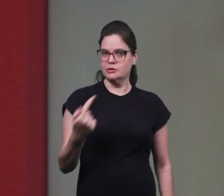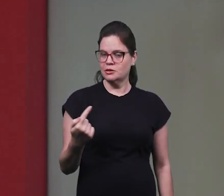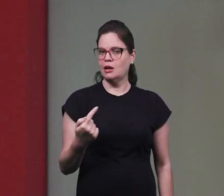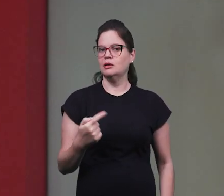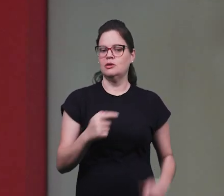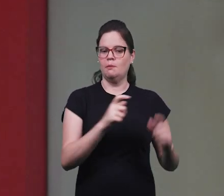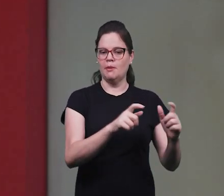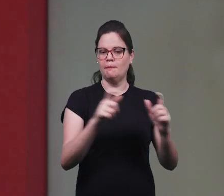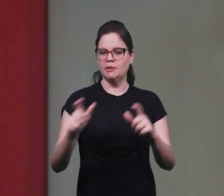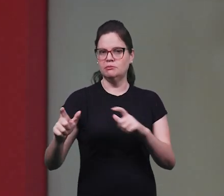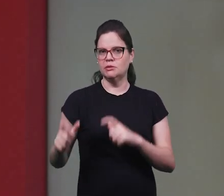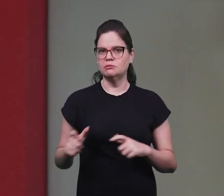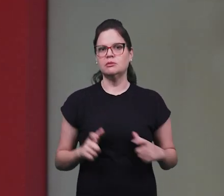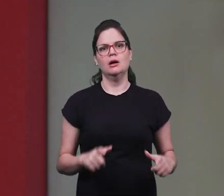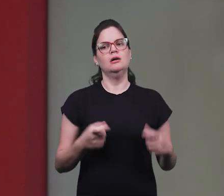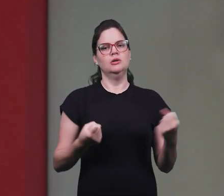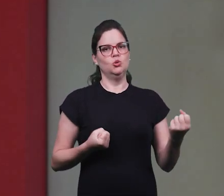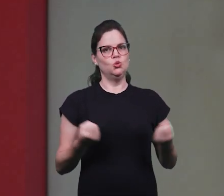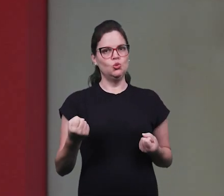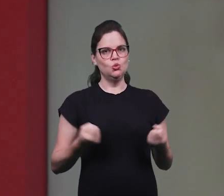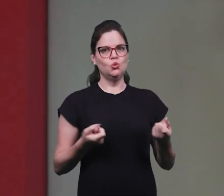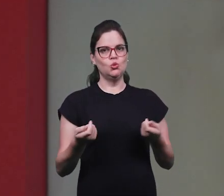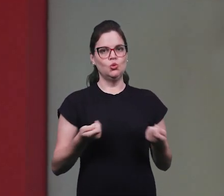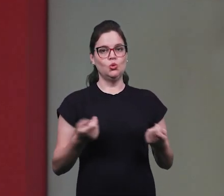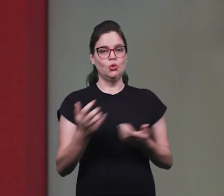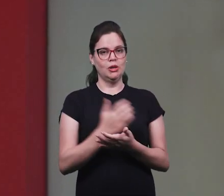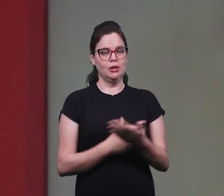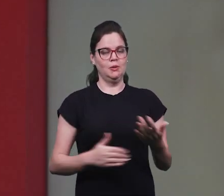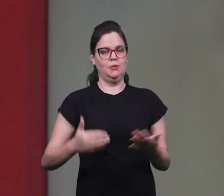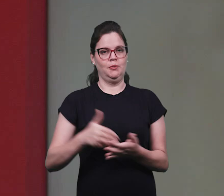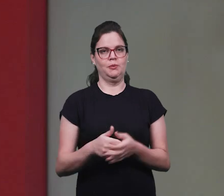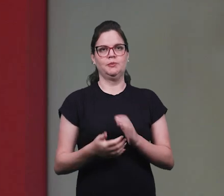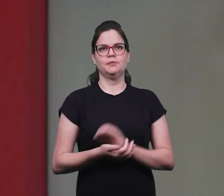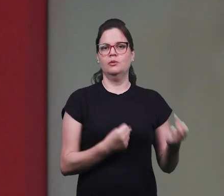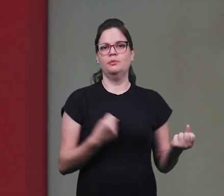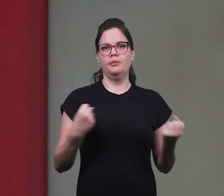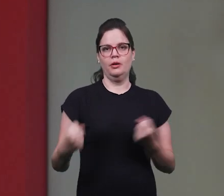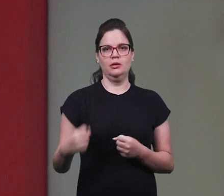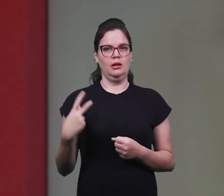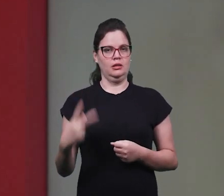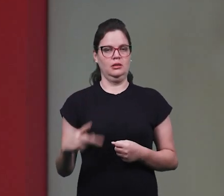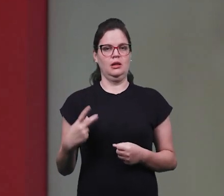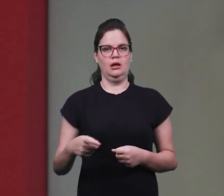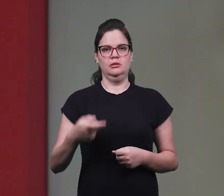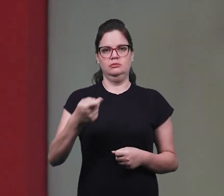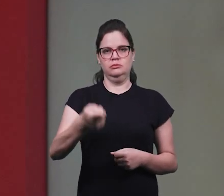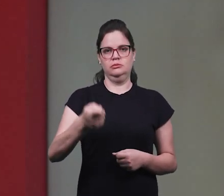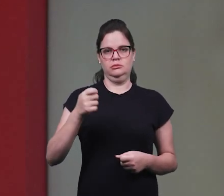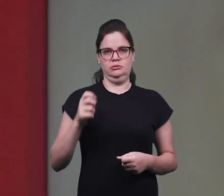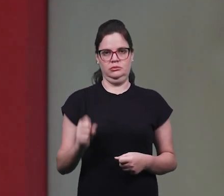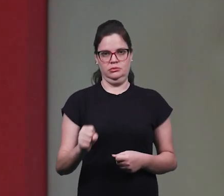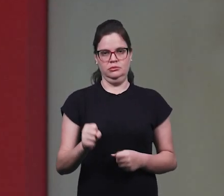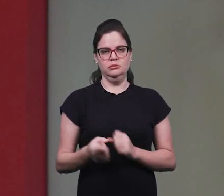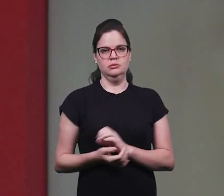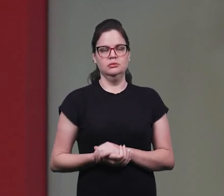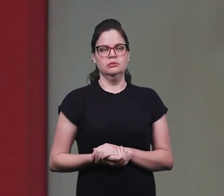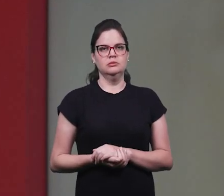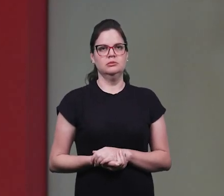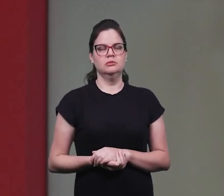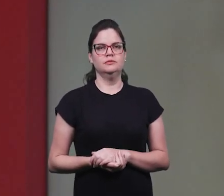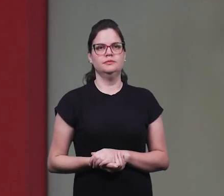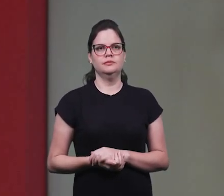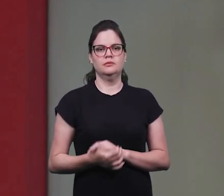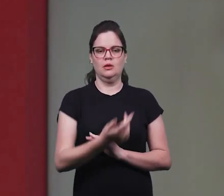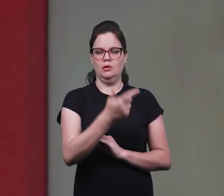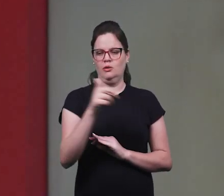mais detalhes, como que como foi o poderio do Assuero. Os demais